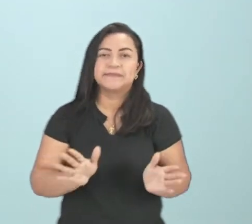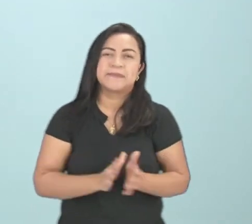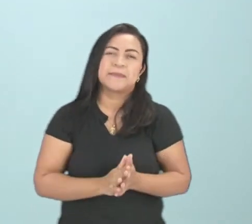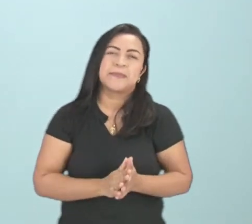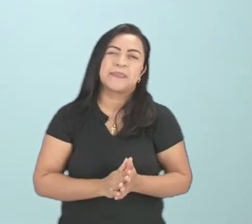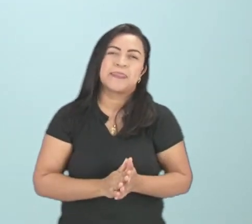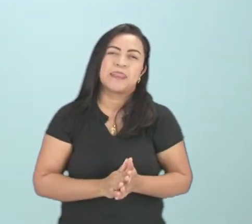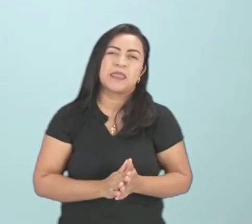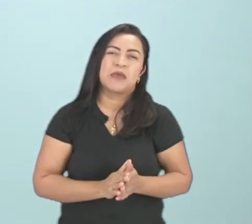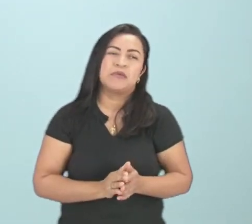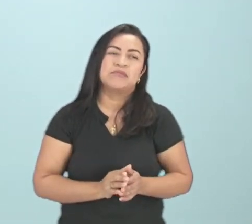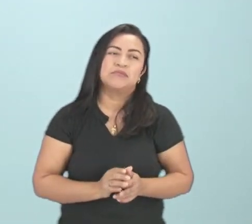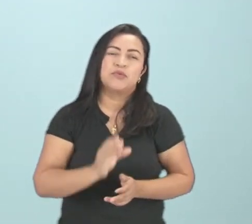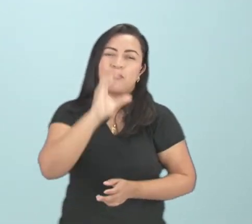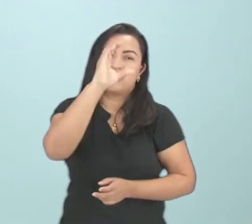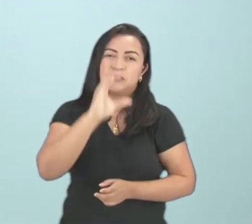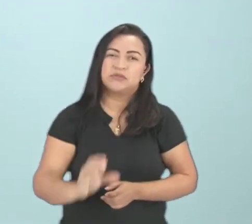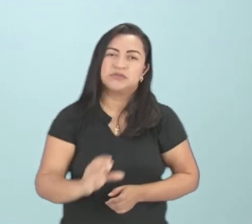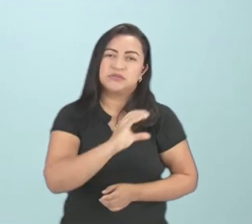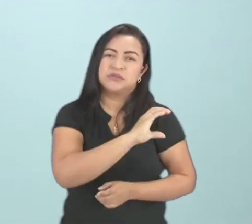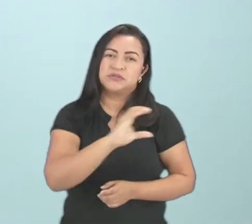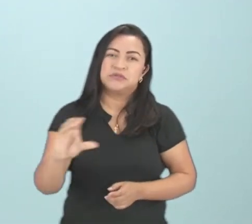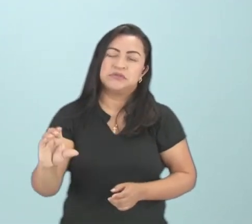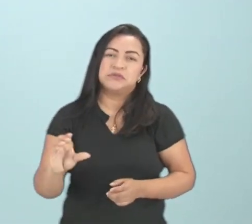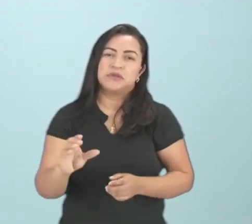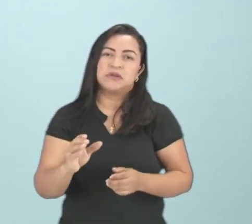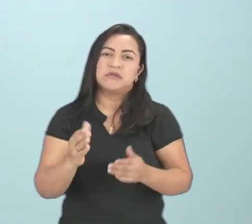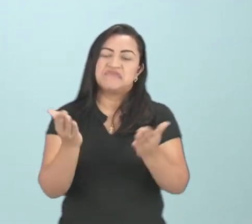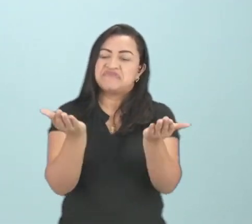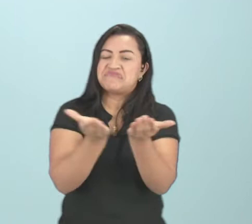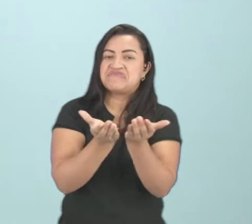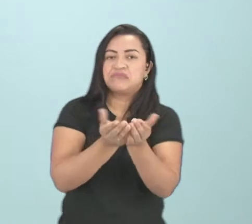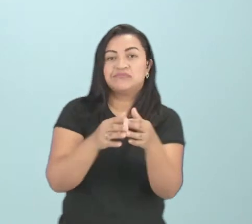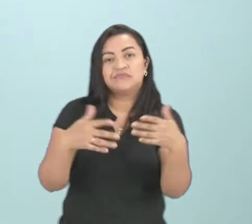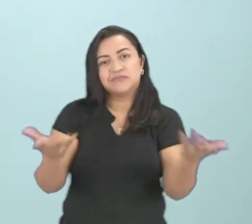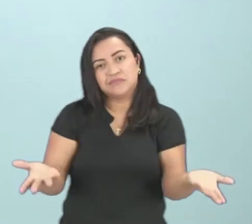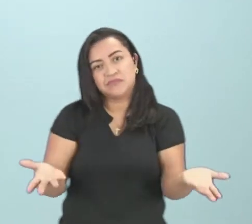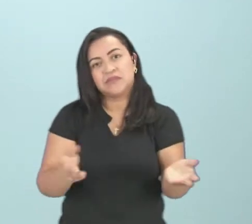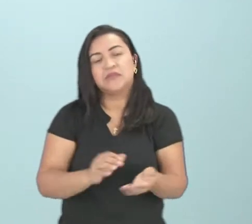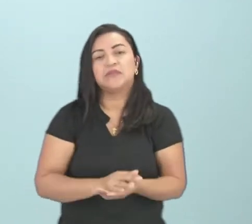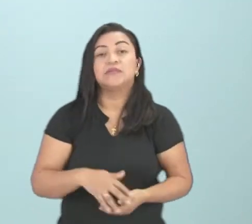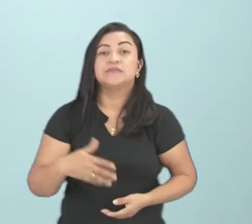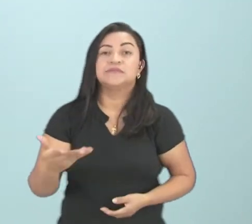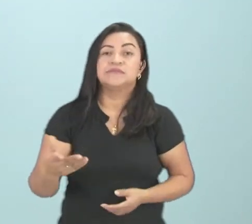religiosa cristã ou não, constantemente as mídias elas expõem, né,